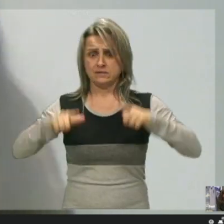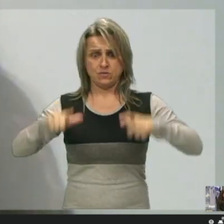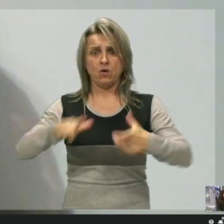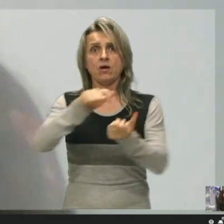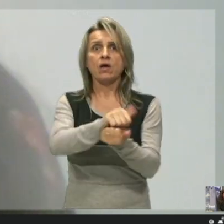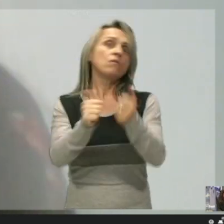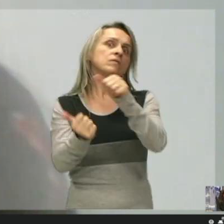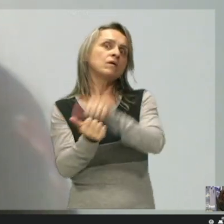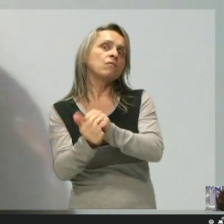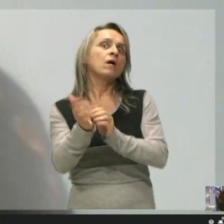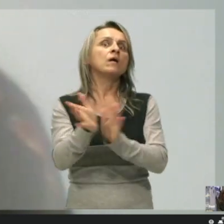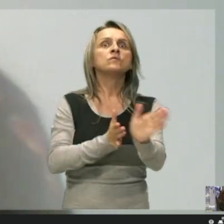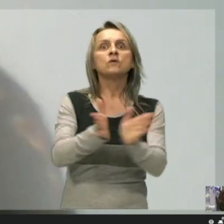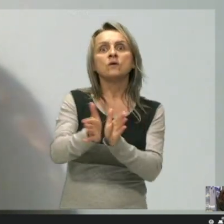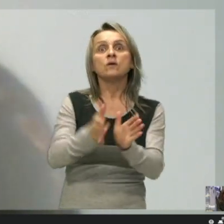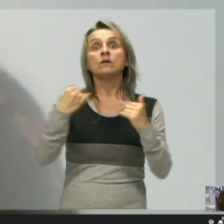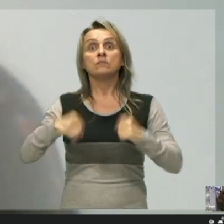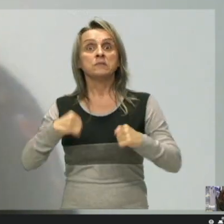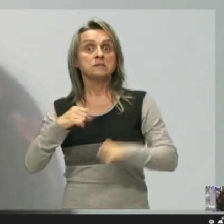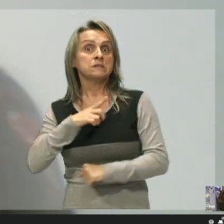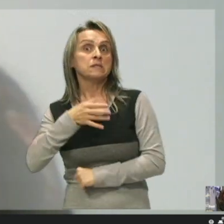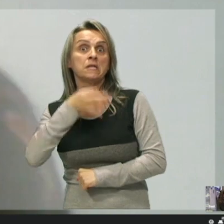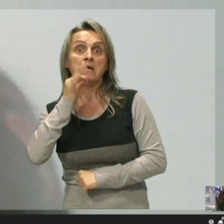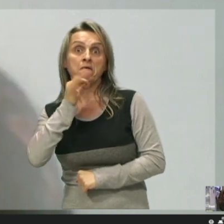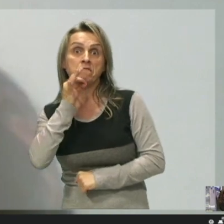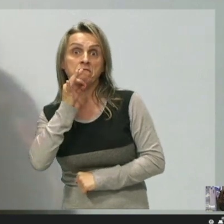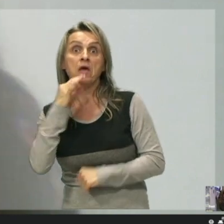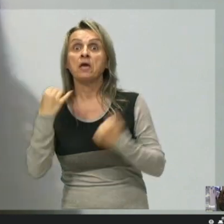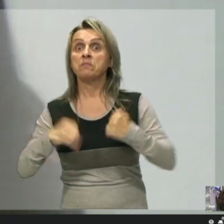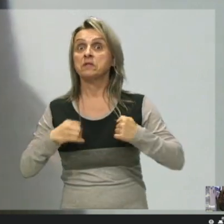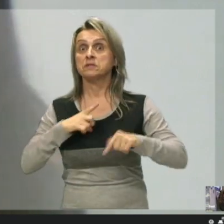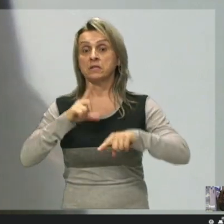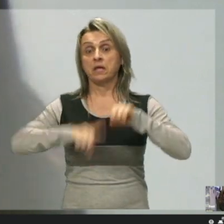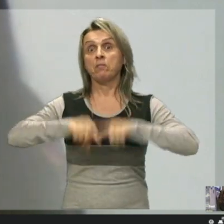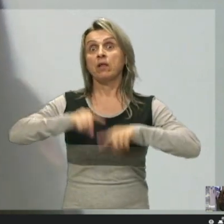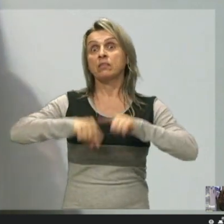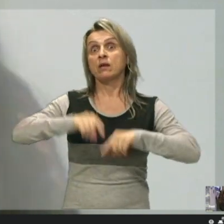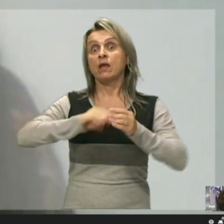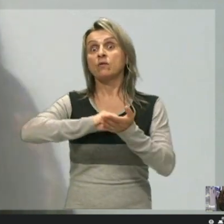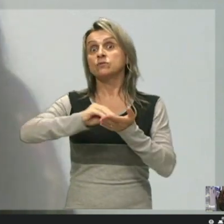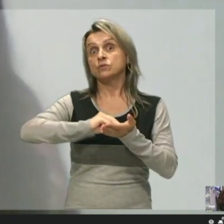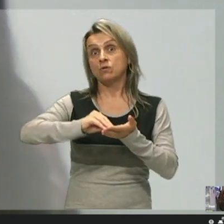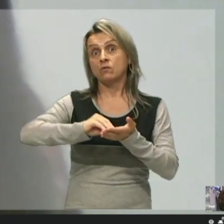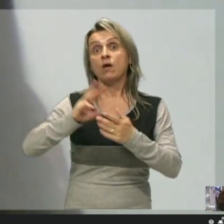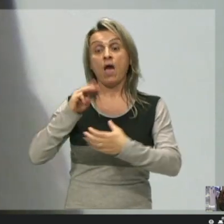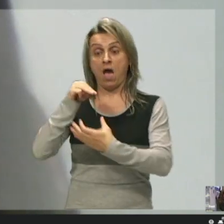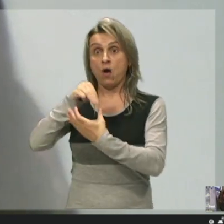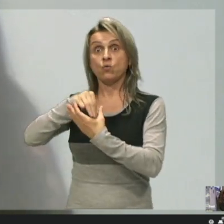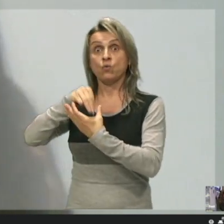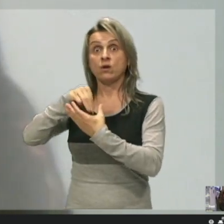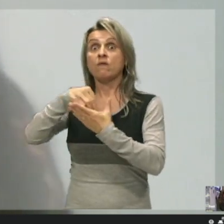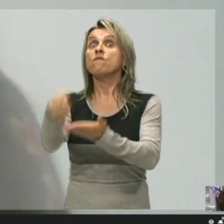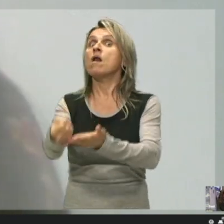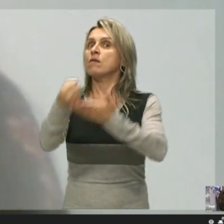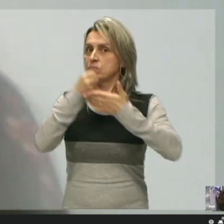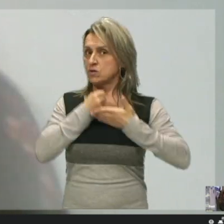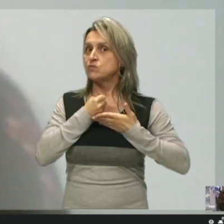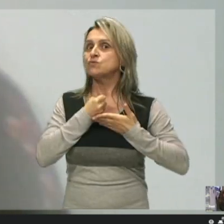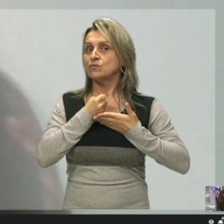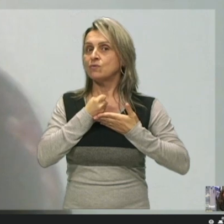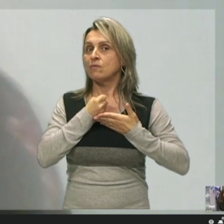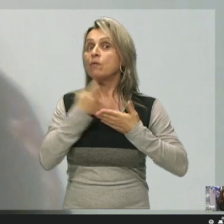café, material de escritório. A Univale me respaldou nesse período todo, né? Mas eu estava como presidente, então é importante